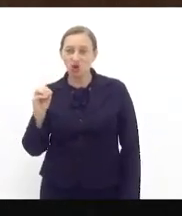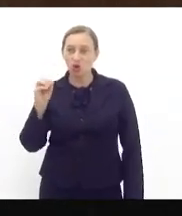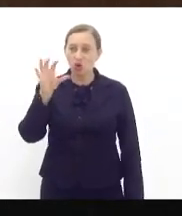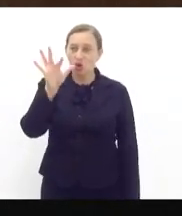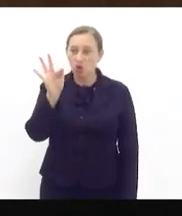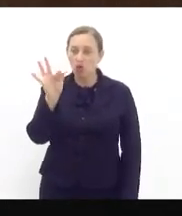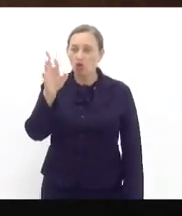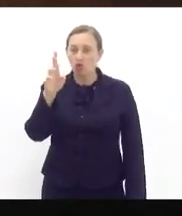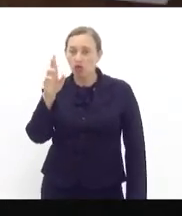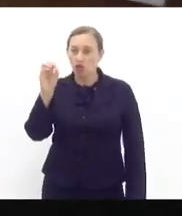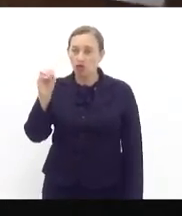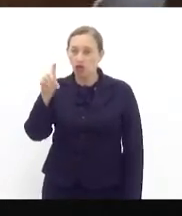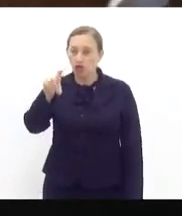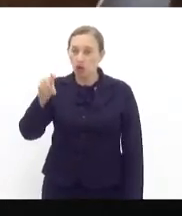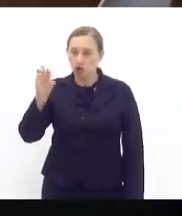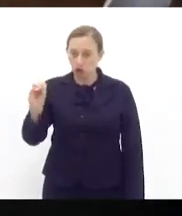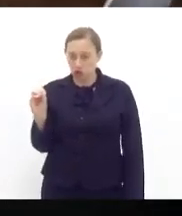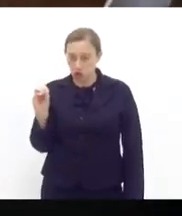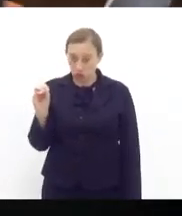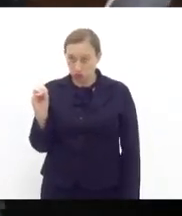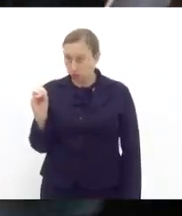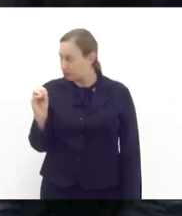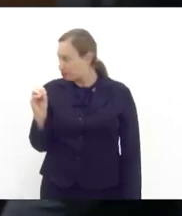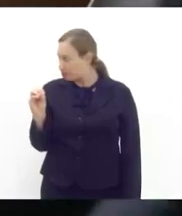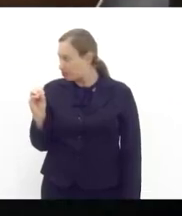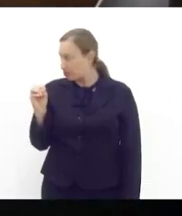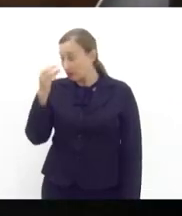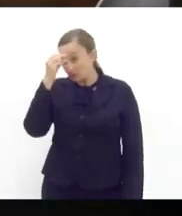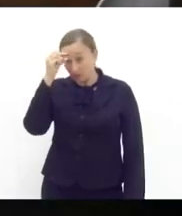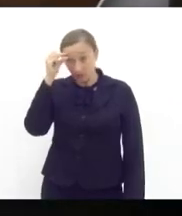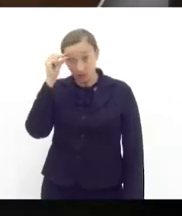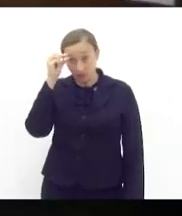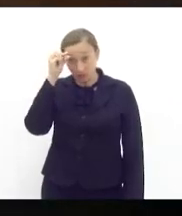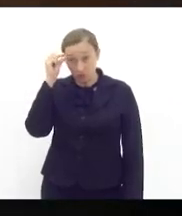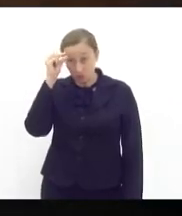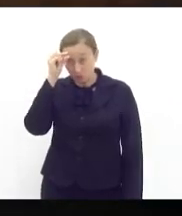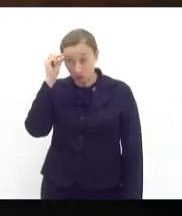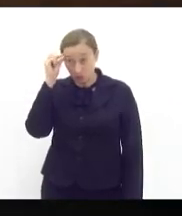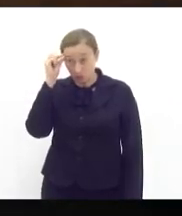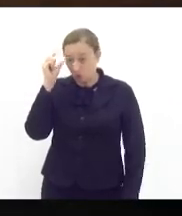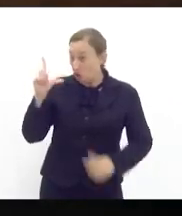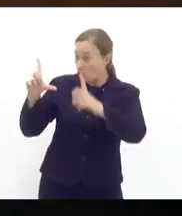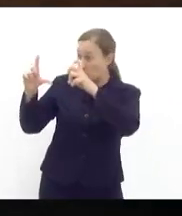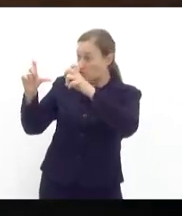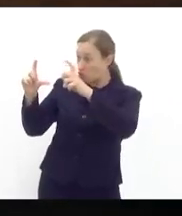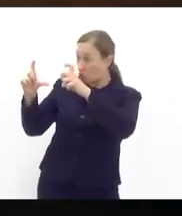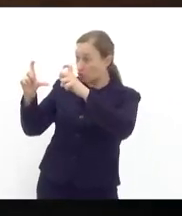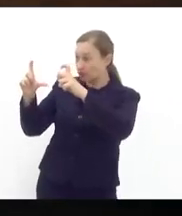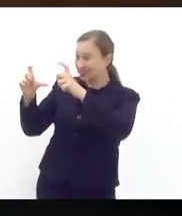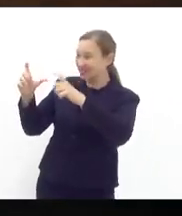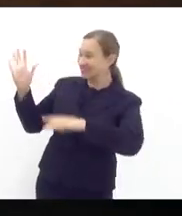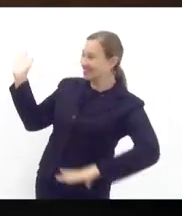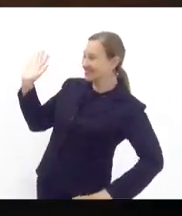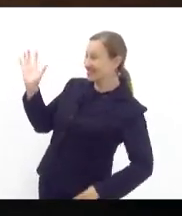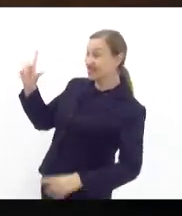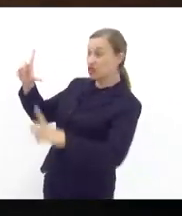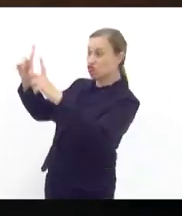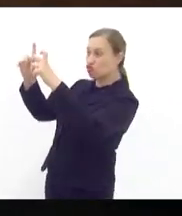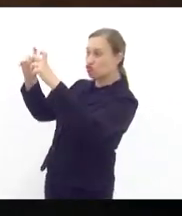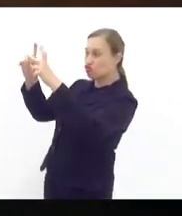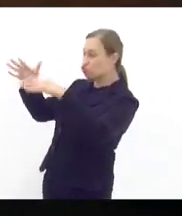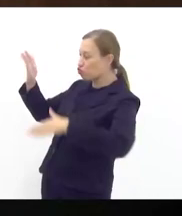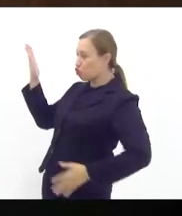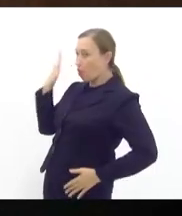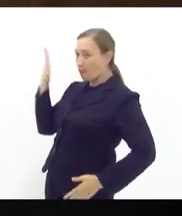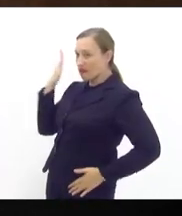maconheiro defensor da maconha e que apareceu numa foto entre diversos traficantes traficantes esse que